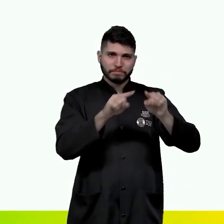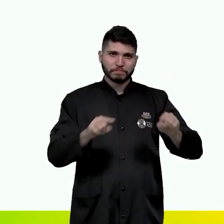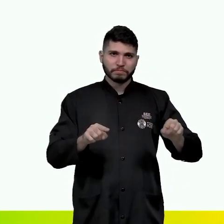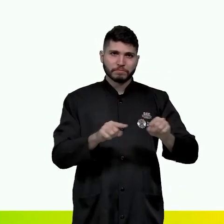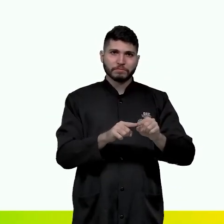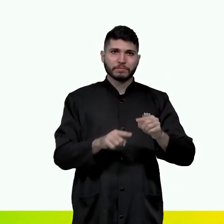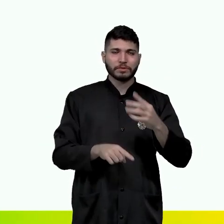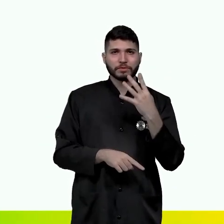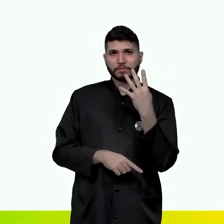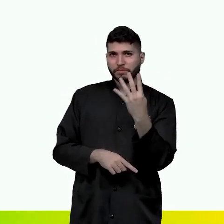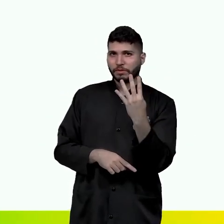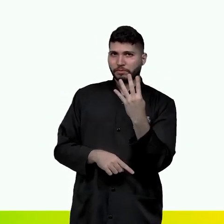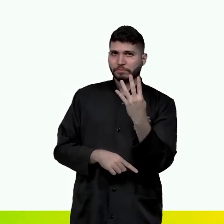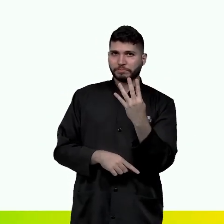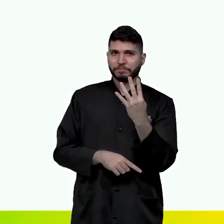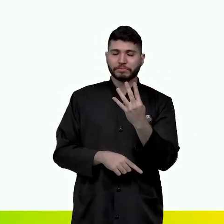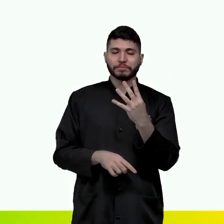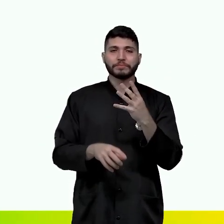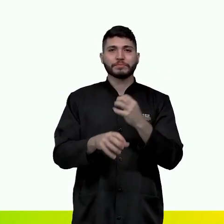como nós já vimos anteriormente,